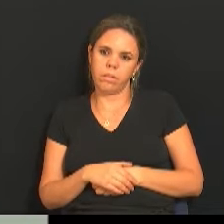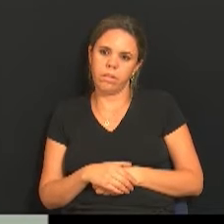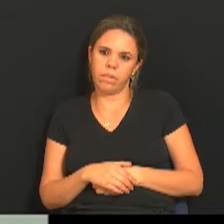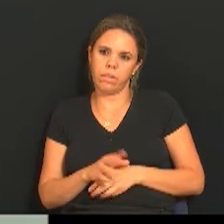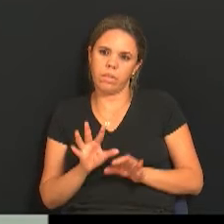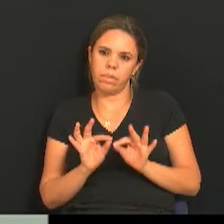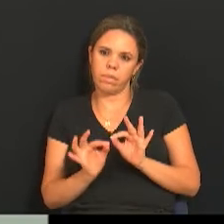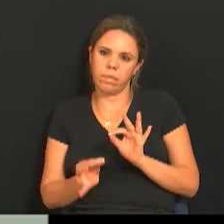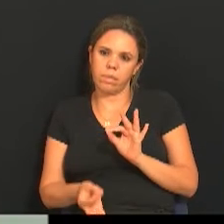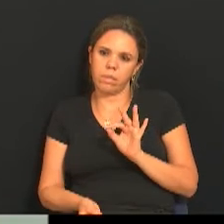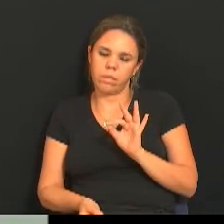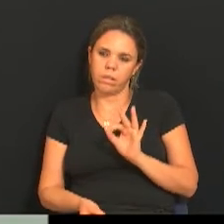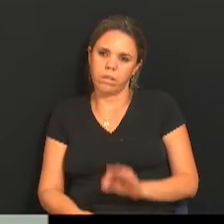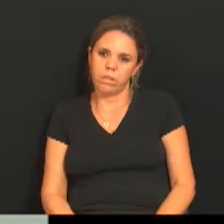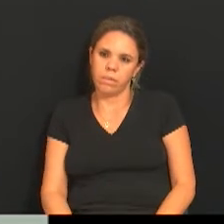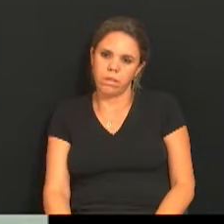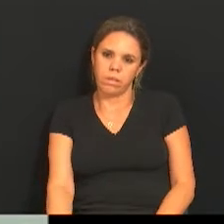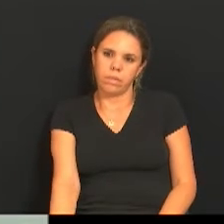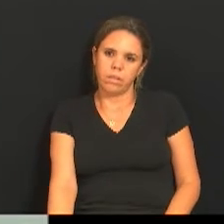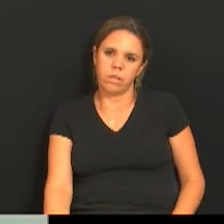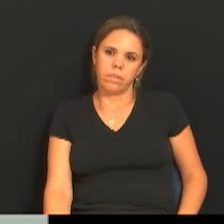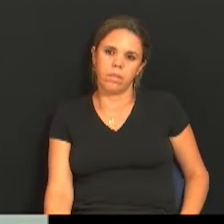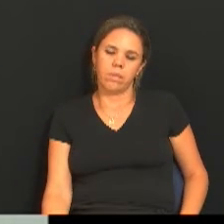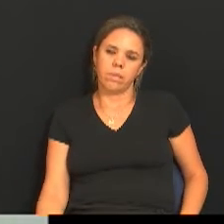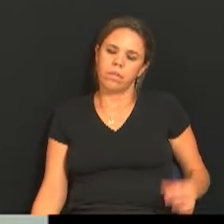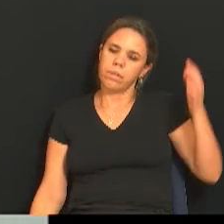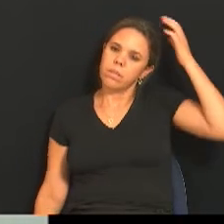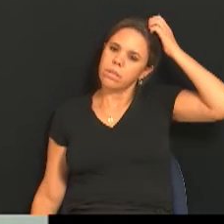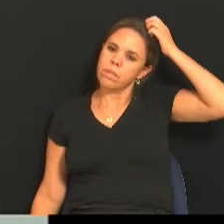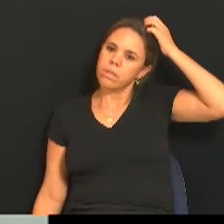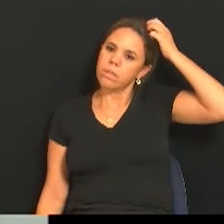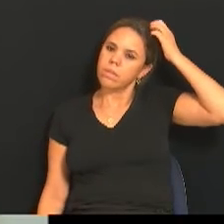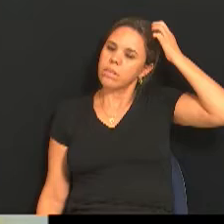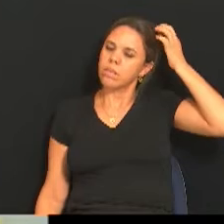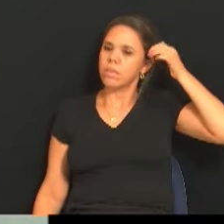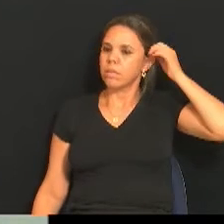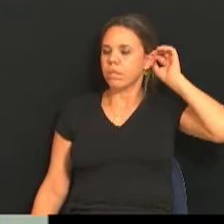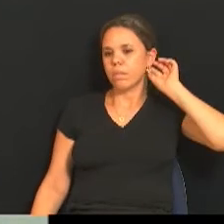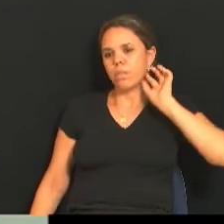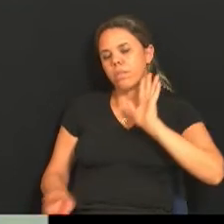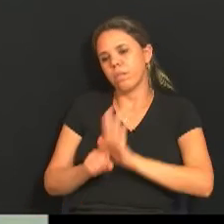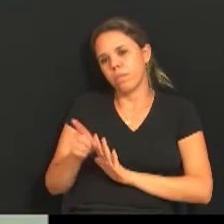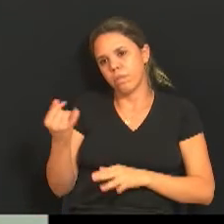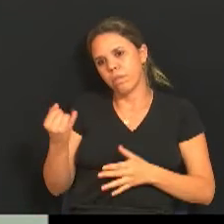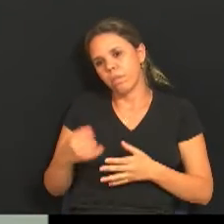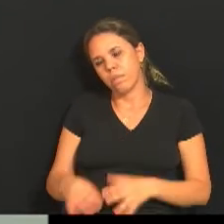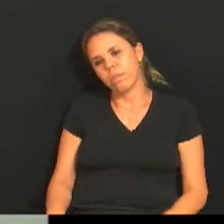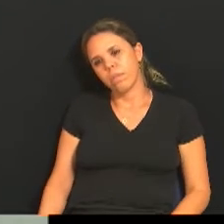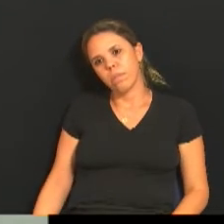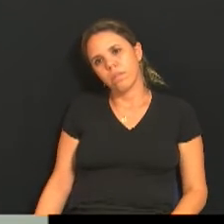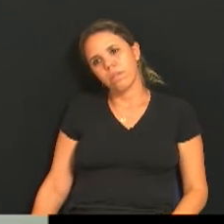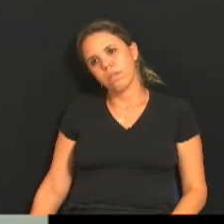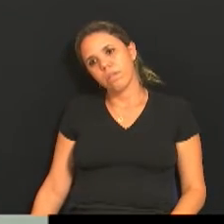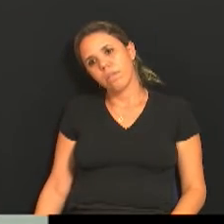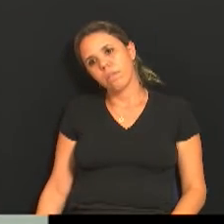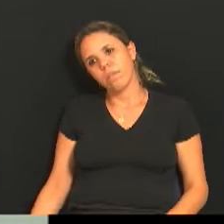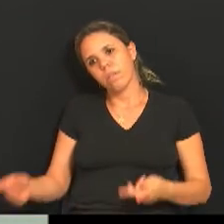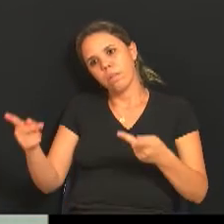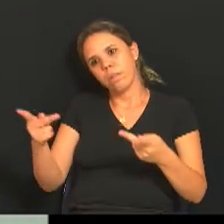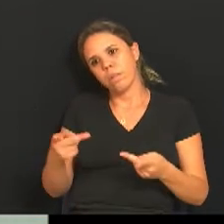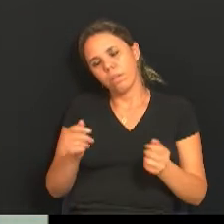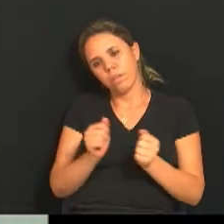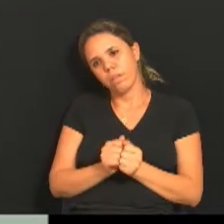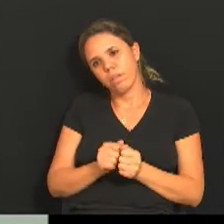falar mais? Eu acho que mais fico aberta a perguntas, que eu acho que é muito importante. E o Vem com a Gente é um projeto